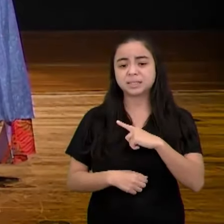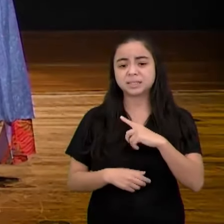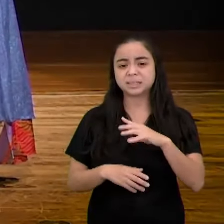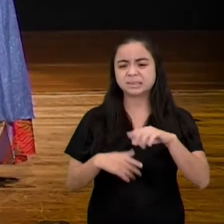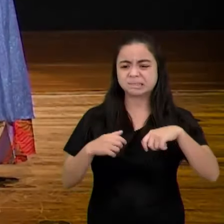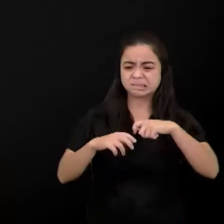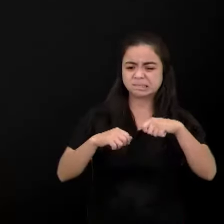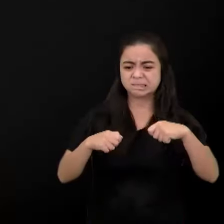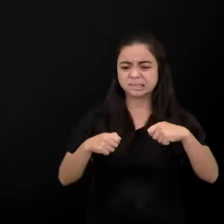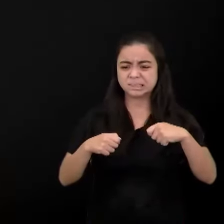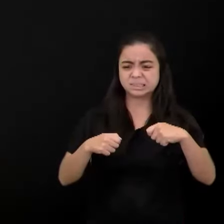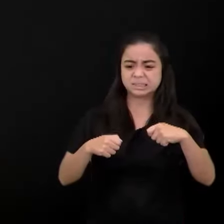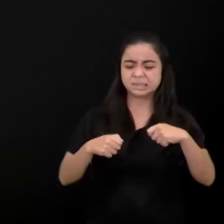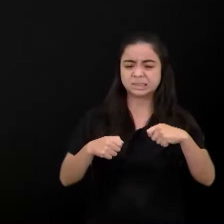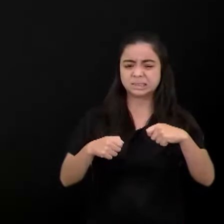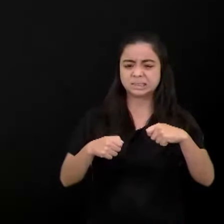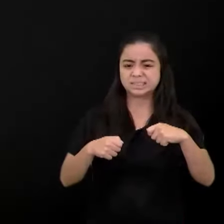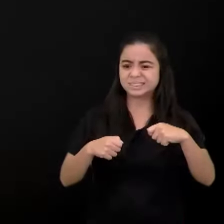Pera.